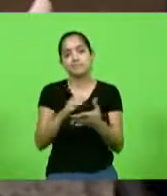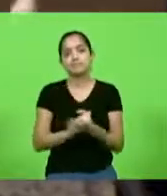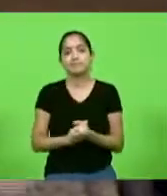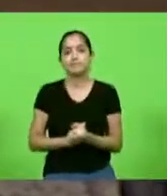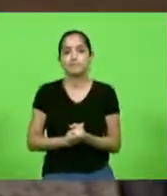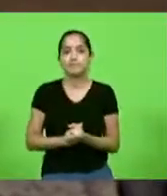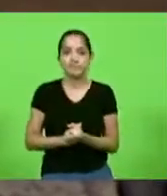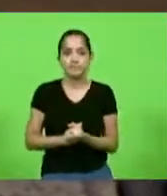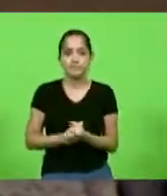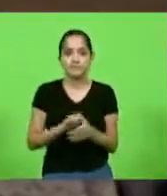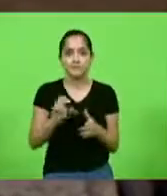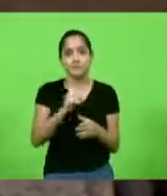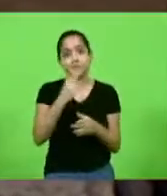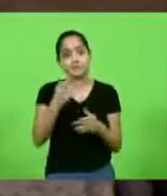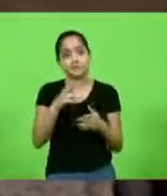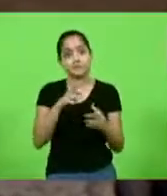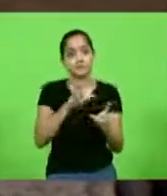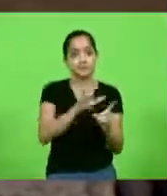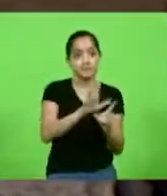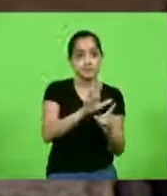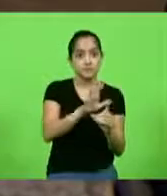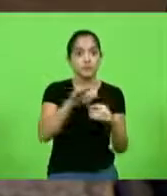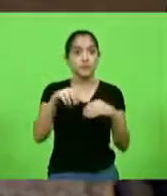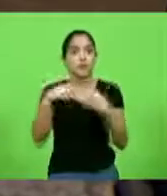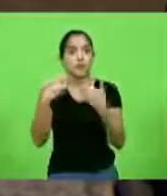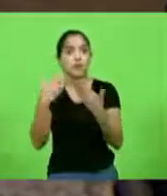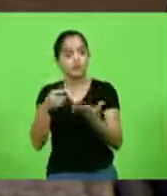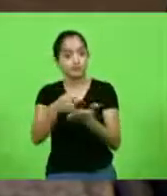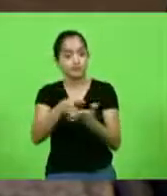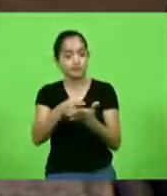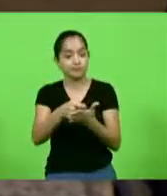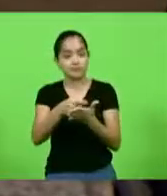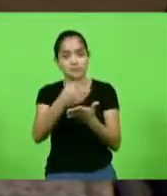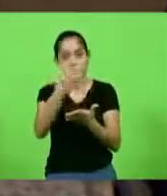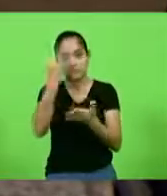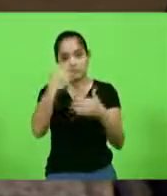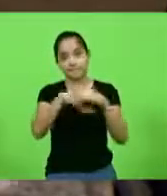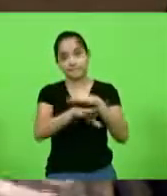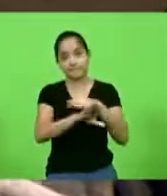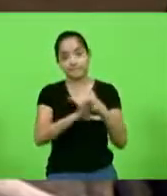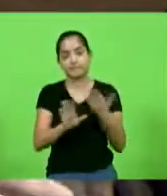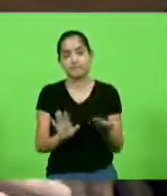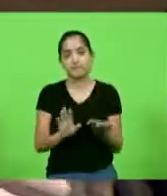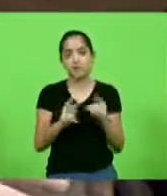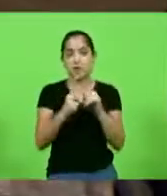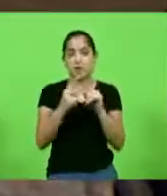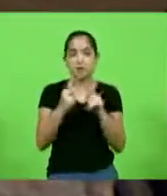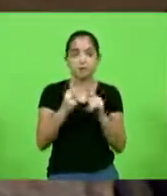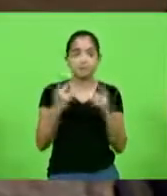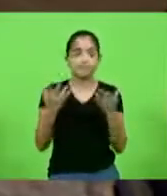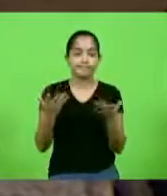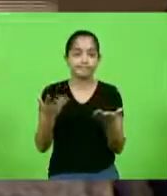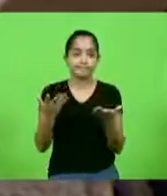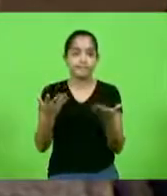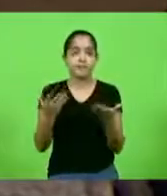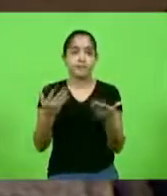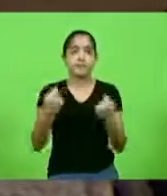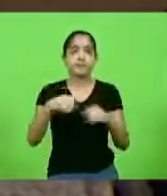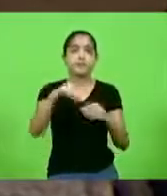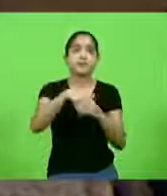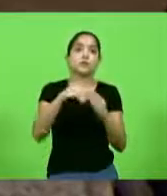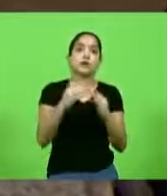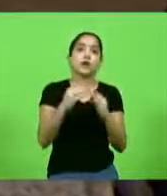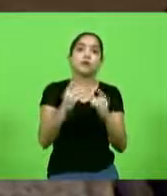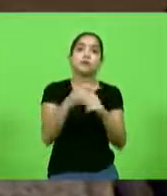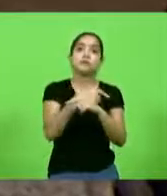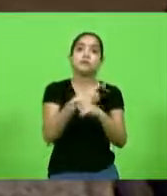Vai intervir. Ou vai intervir, ou vai ter que ser esquecido numa gaveta. Pelos dois motivos, nós deveríamos votar contrário. Se